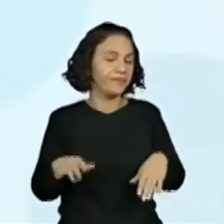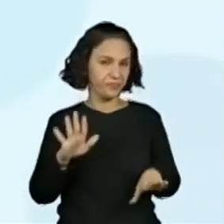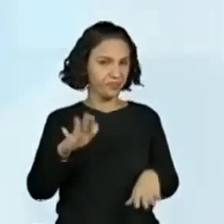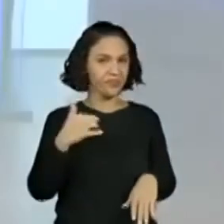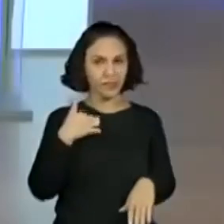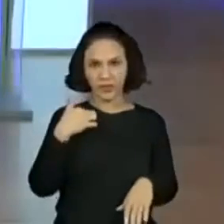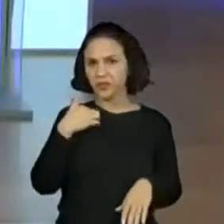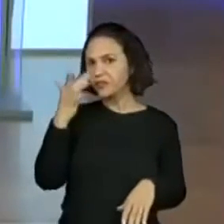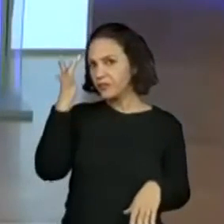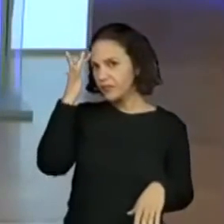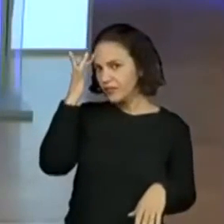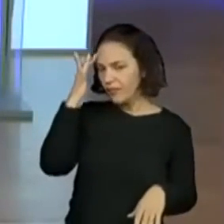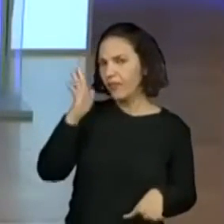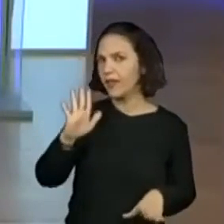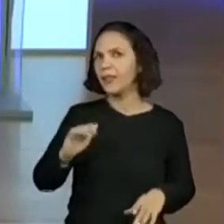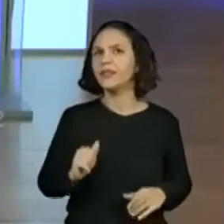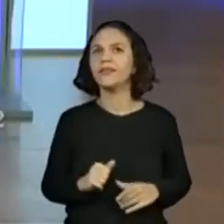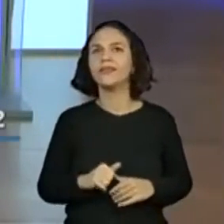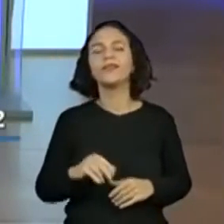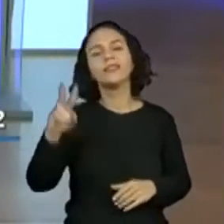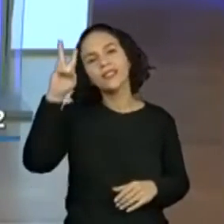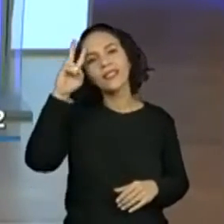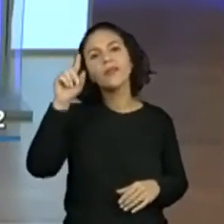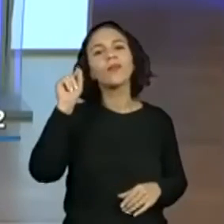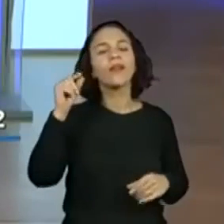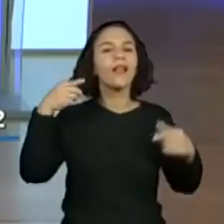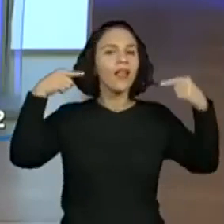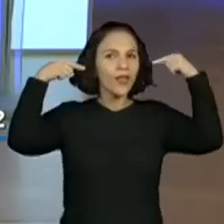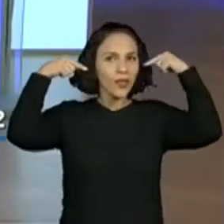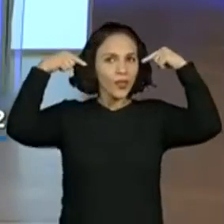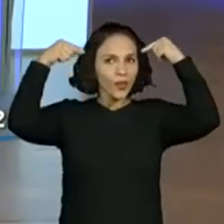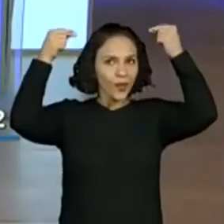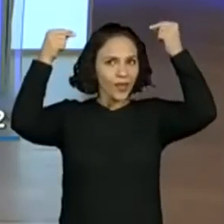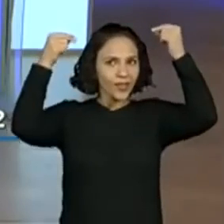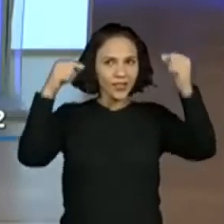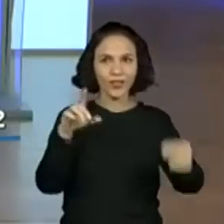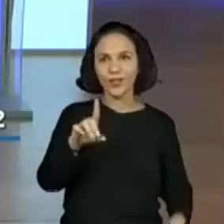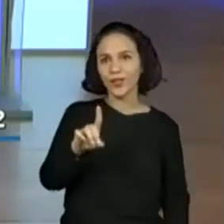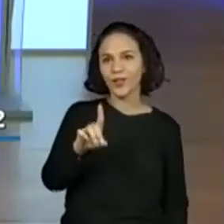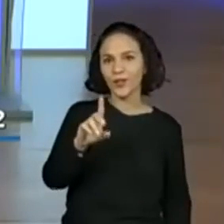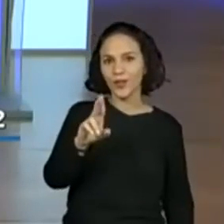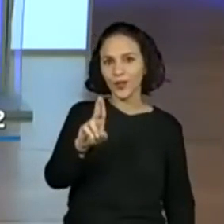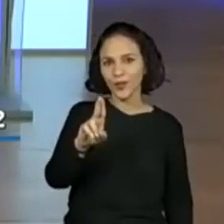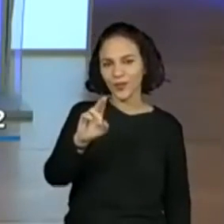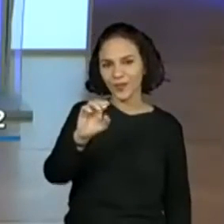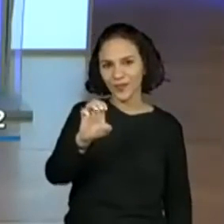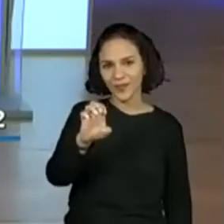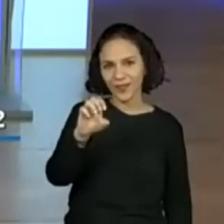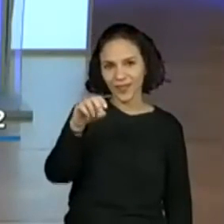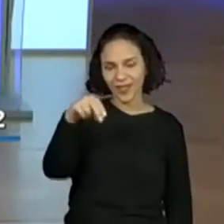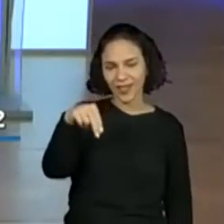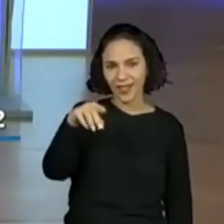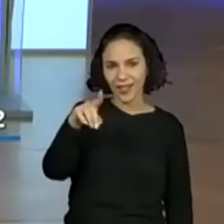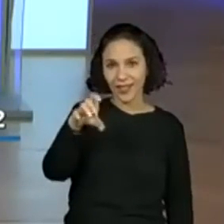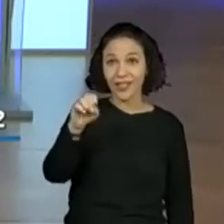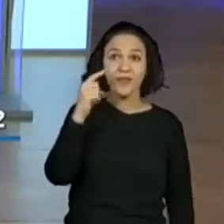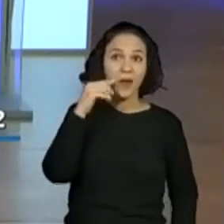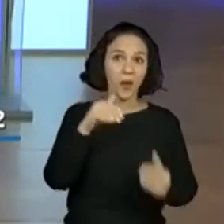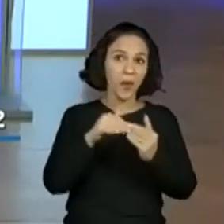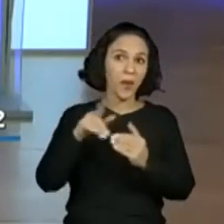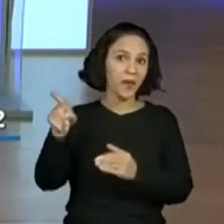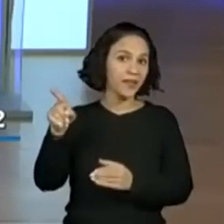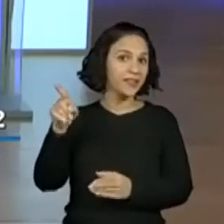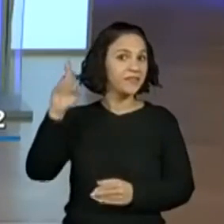acredito. A gente tinha lá a figura dos duendes. Ó, vamos ver se vocês concordam com a ideia da professora Kelly, tá